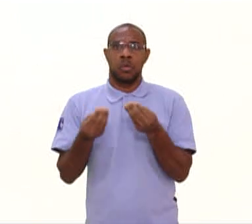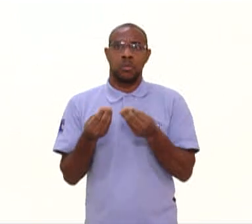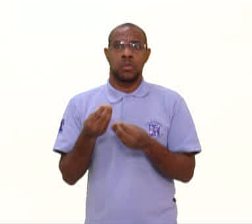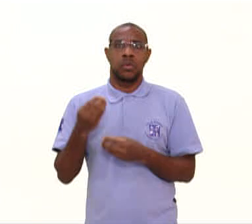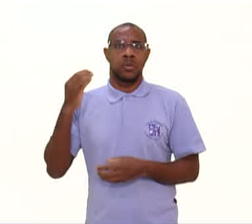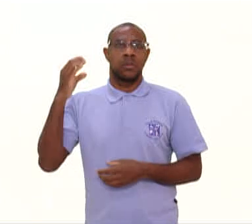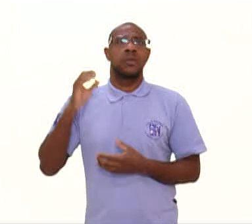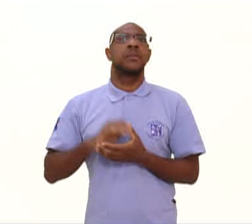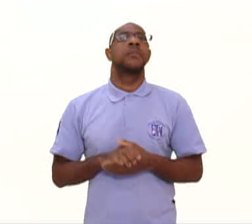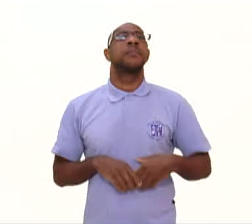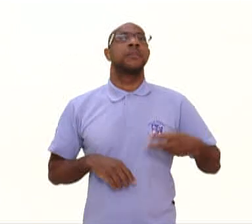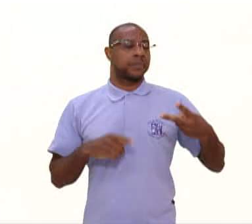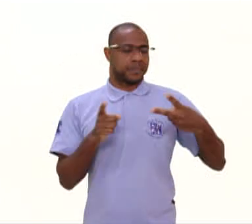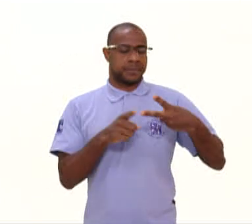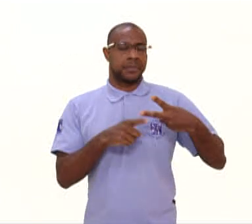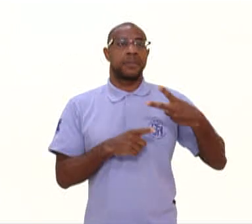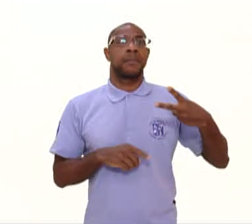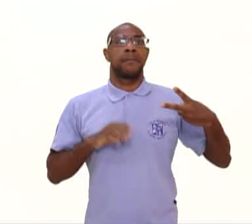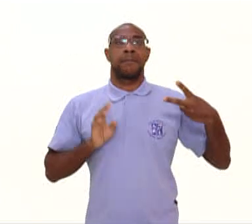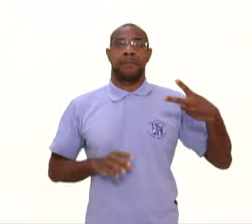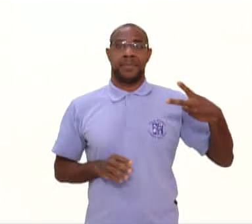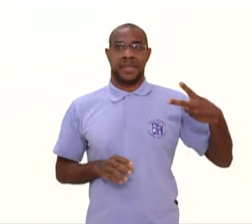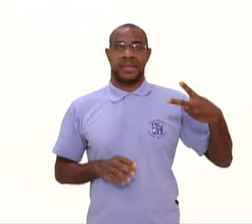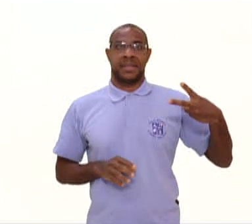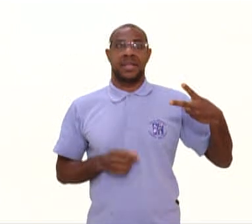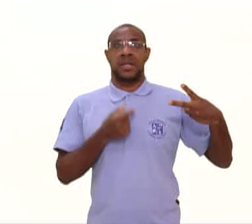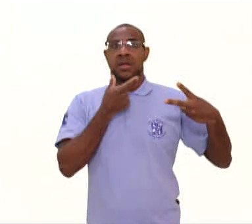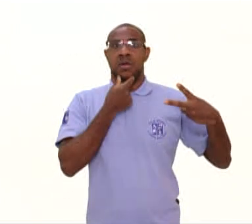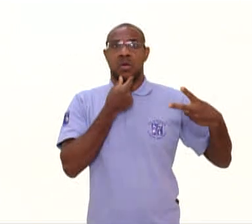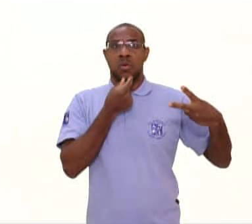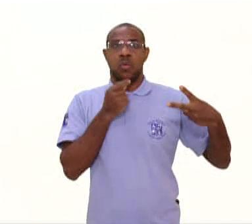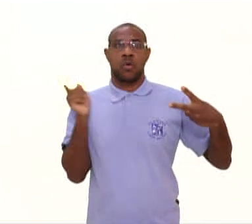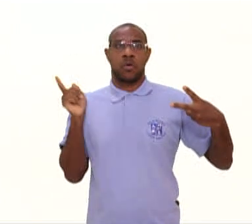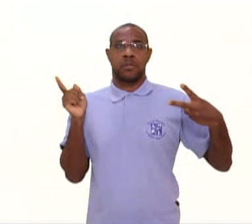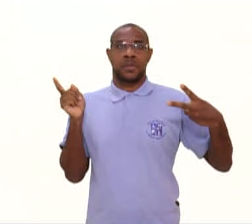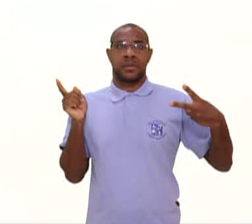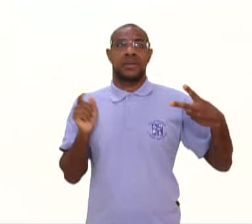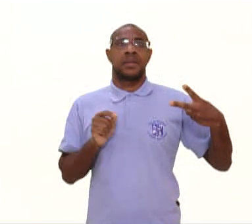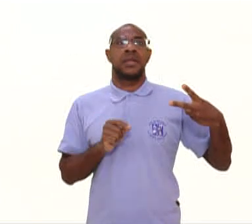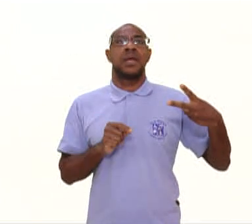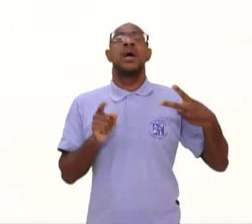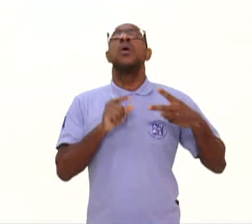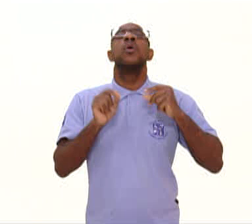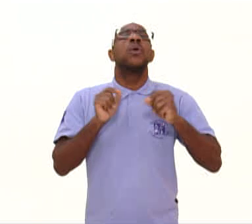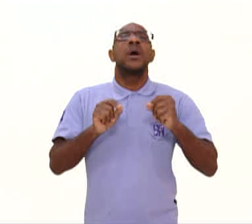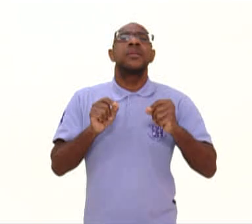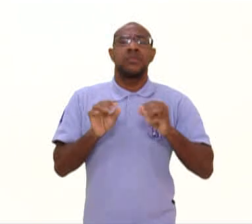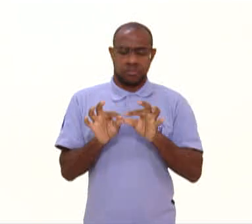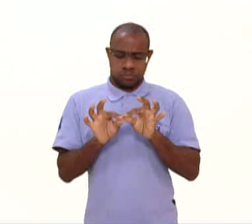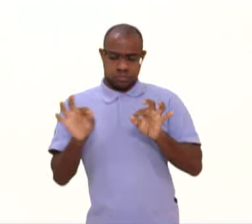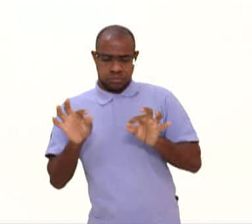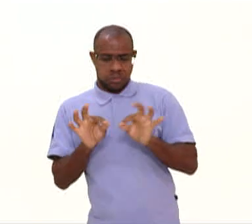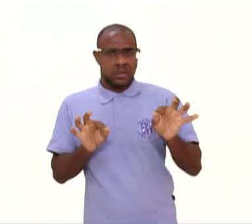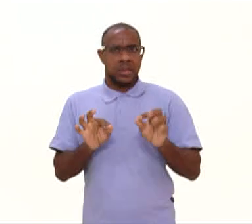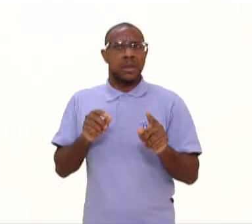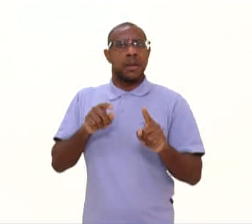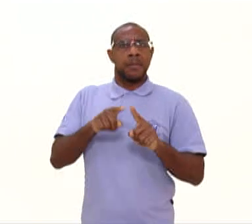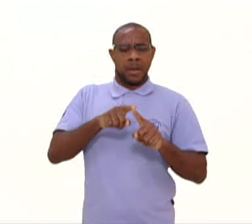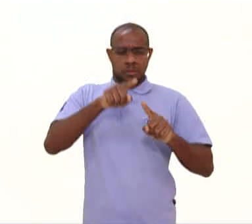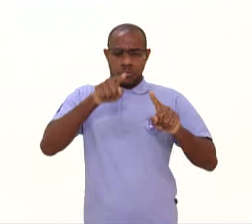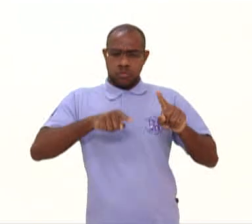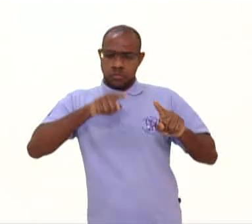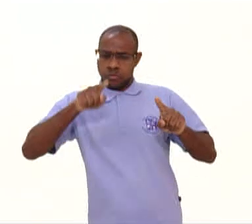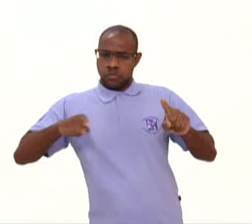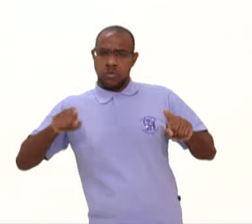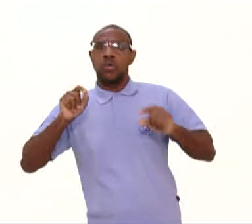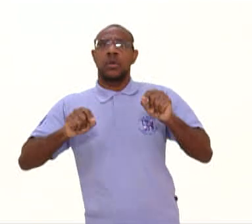Newton. Letra B, Joseph Fraunhofer. Inclusive, a unidade de medida para a frequência é